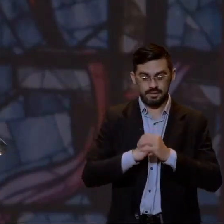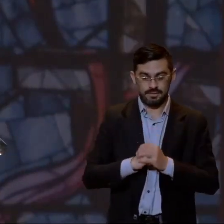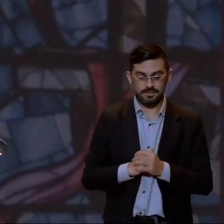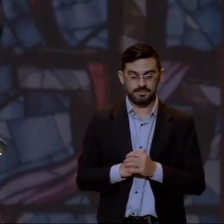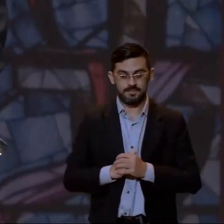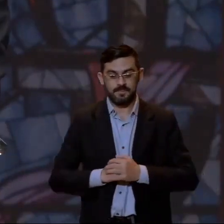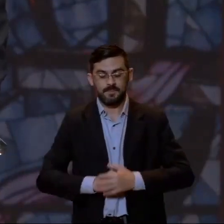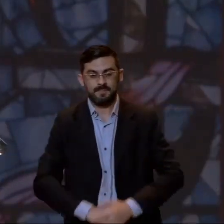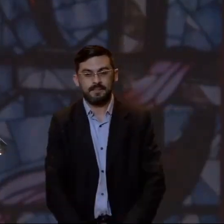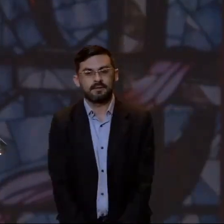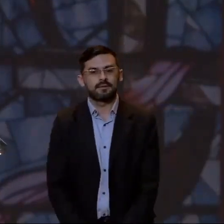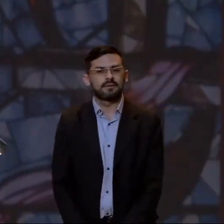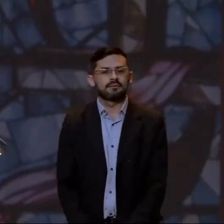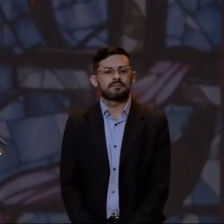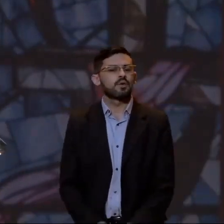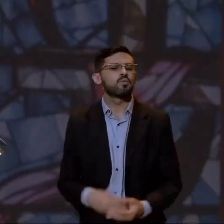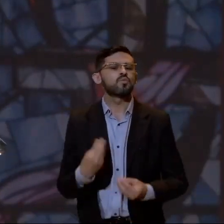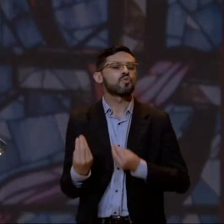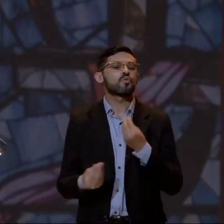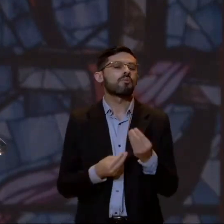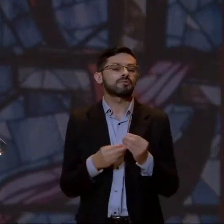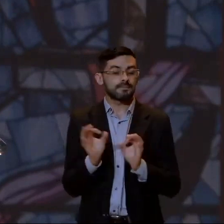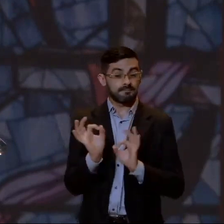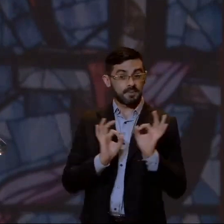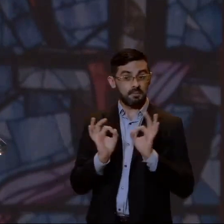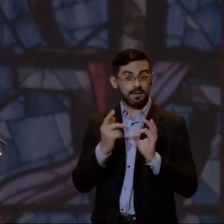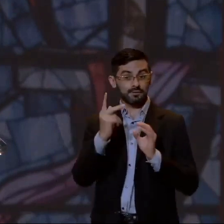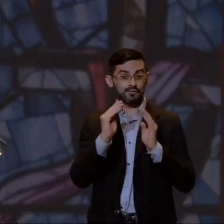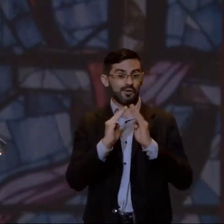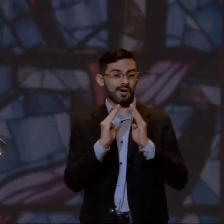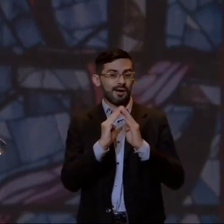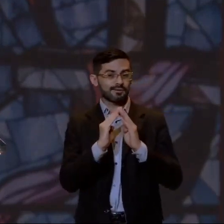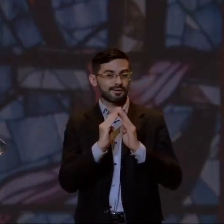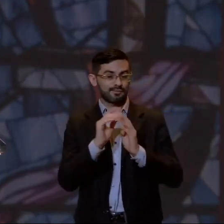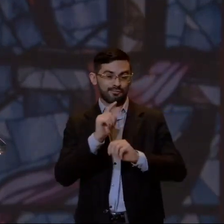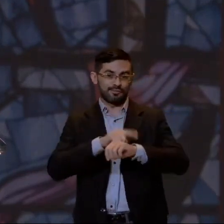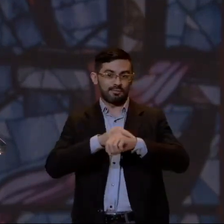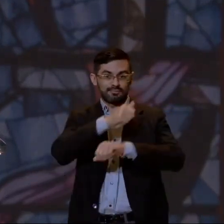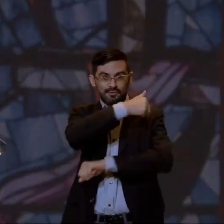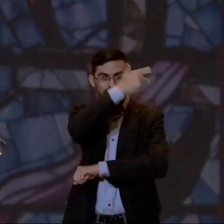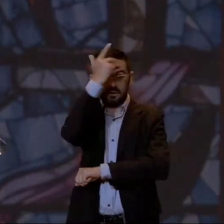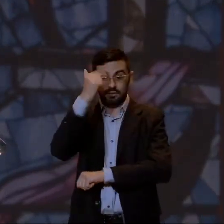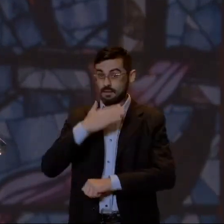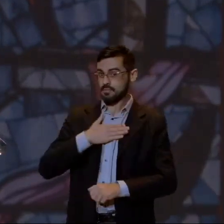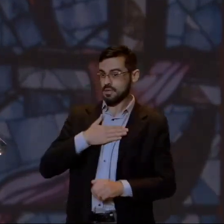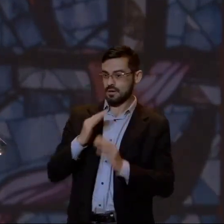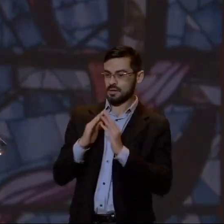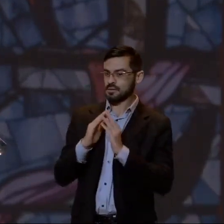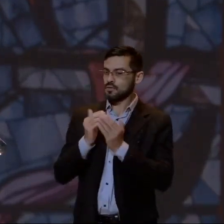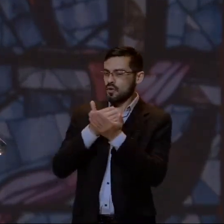amém. Como é que você prepara a sua casa? Bom, na minha, quando vai